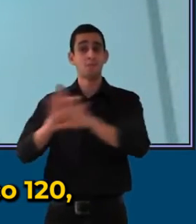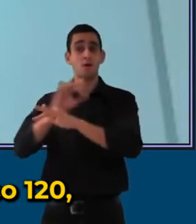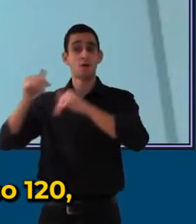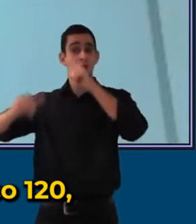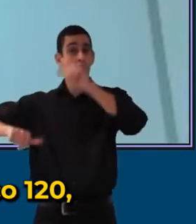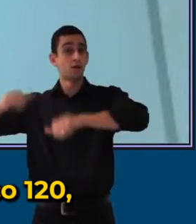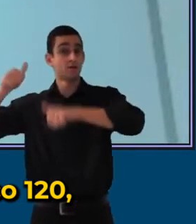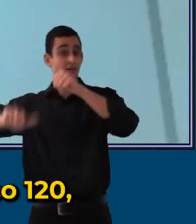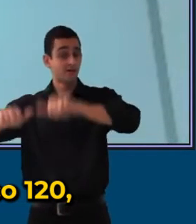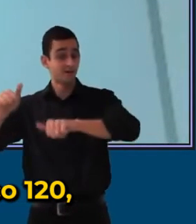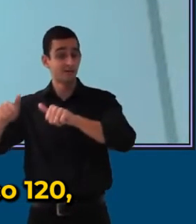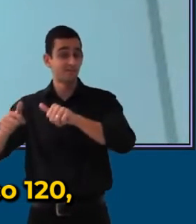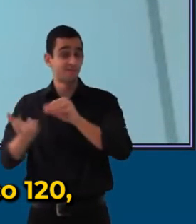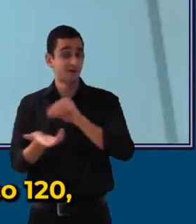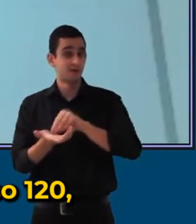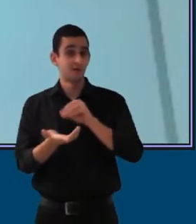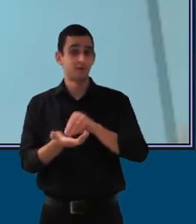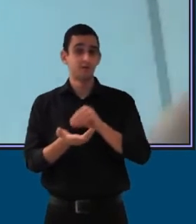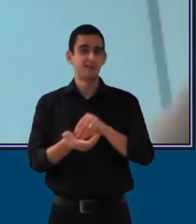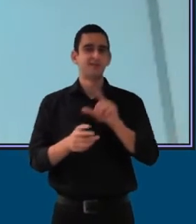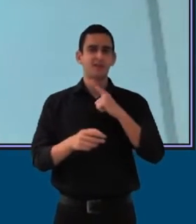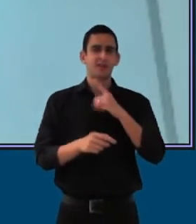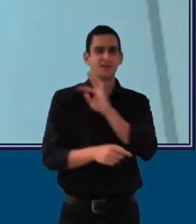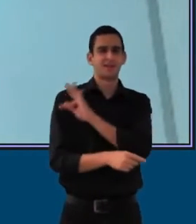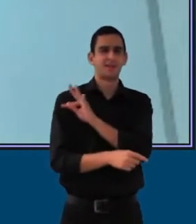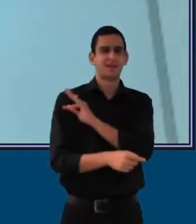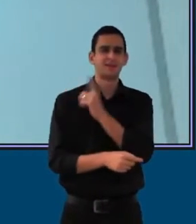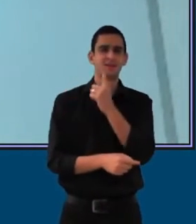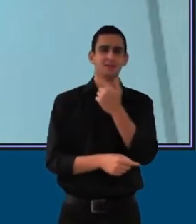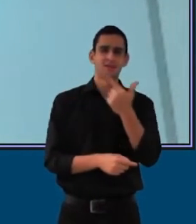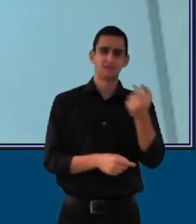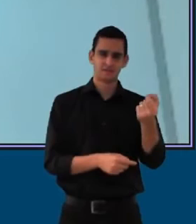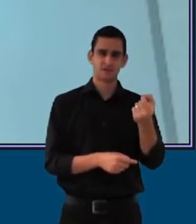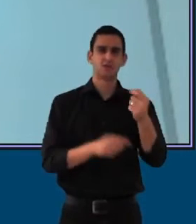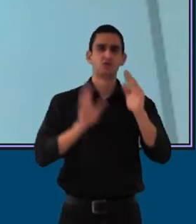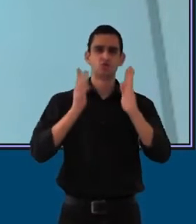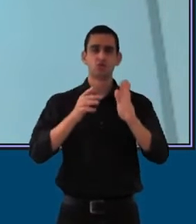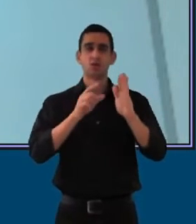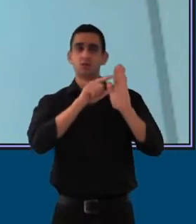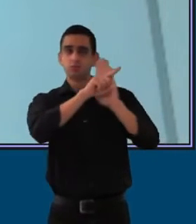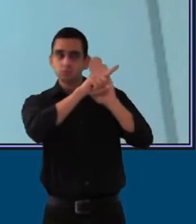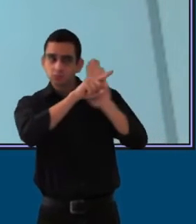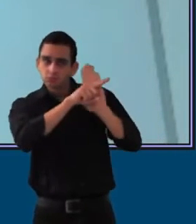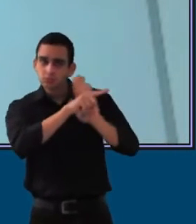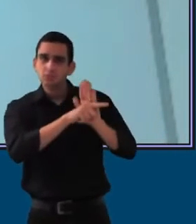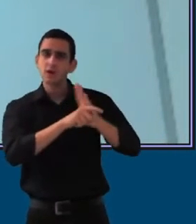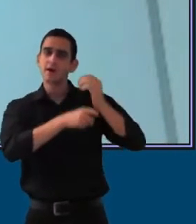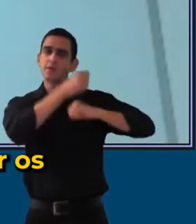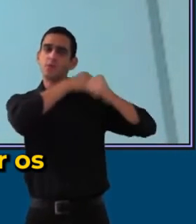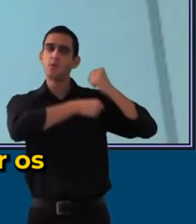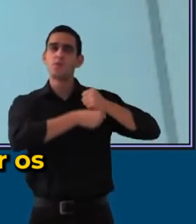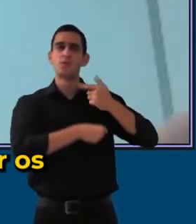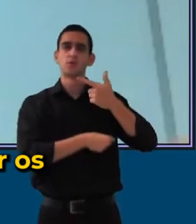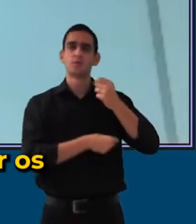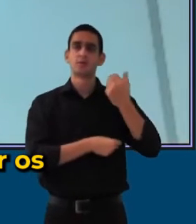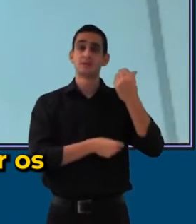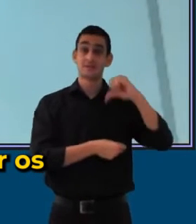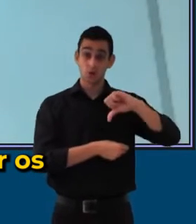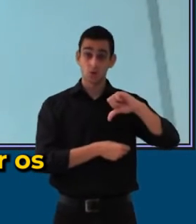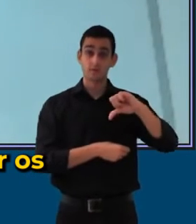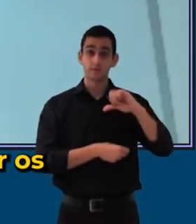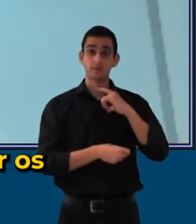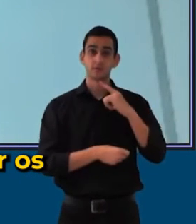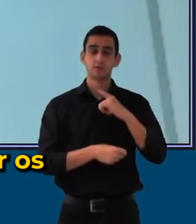análise, lá no parecer técnico 120, que foi realizada a análise em 2019, lá no finalzinho ele